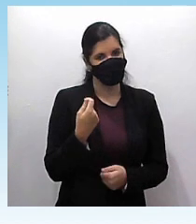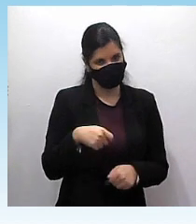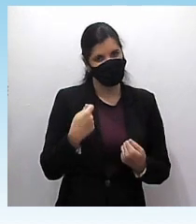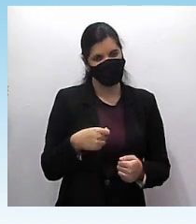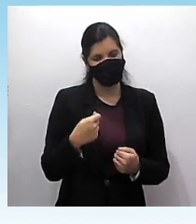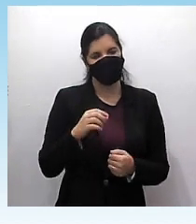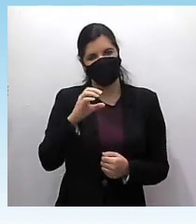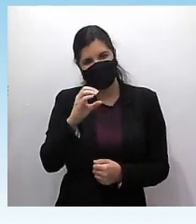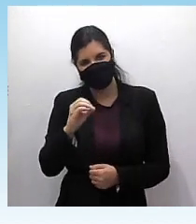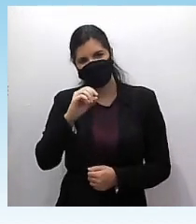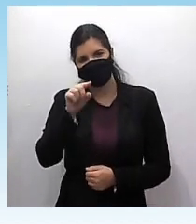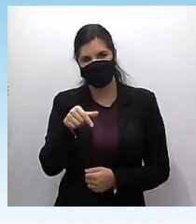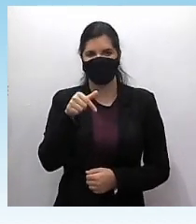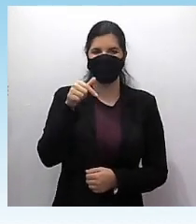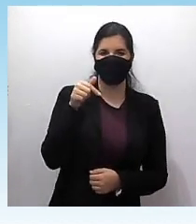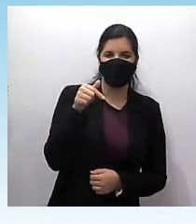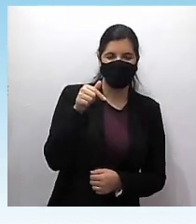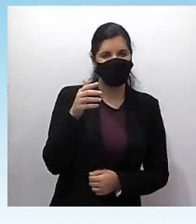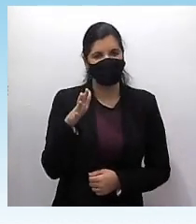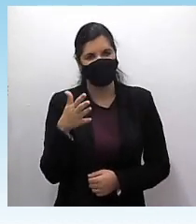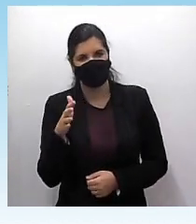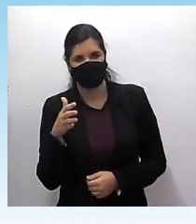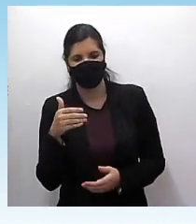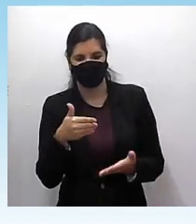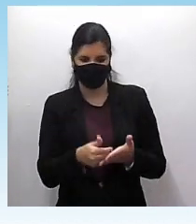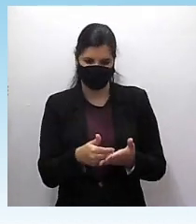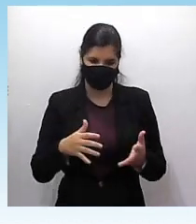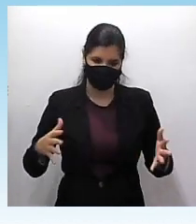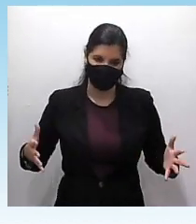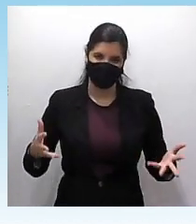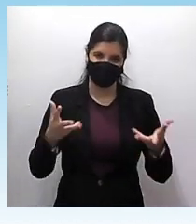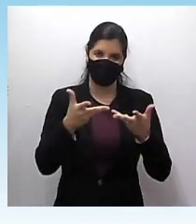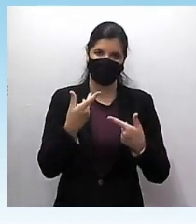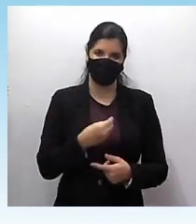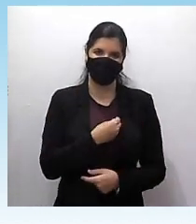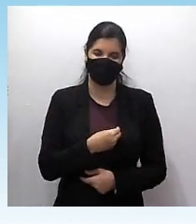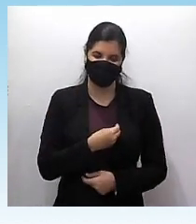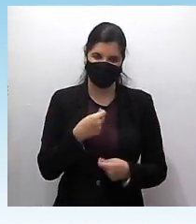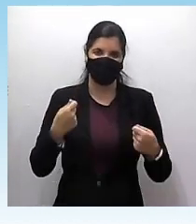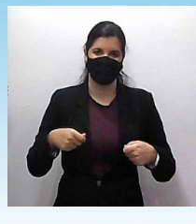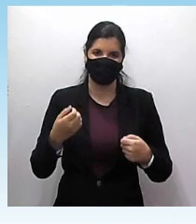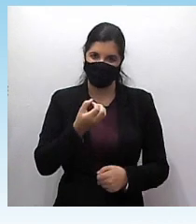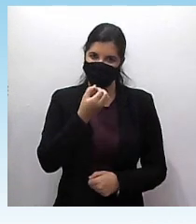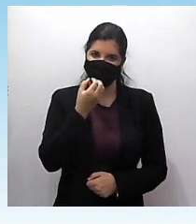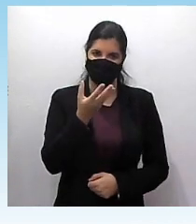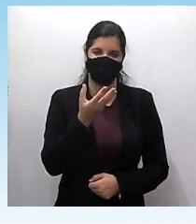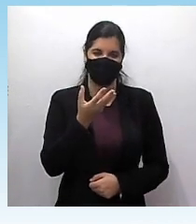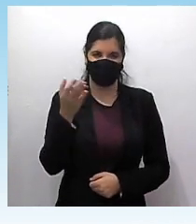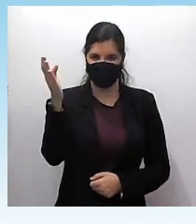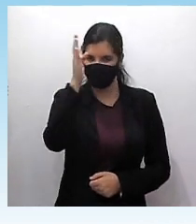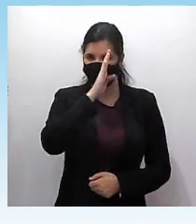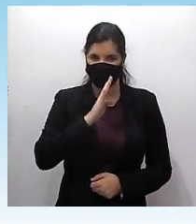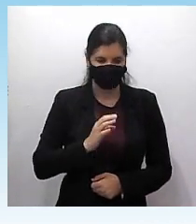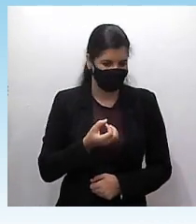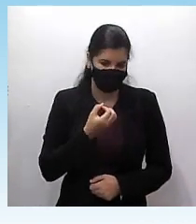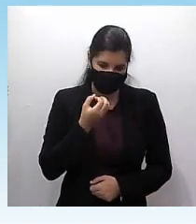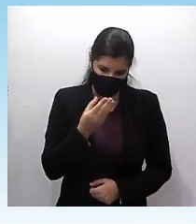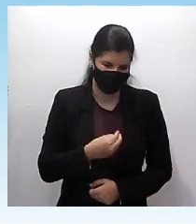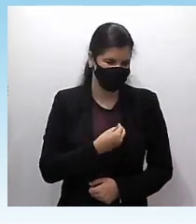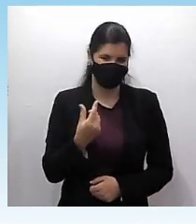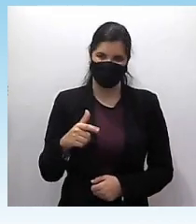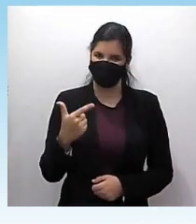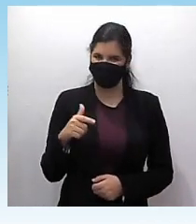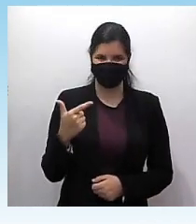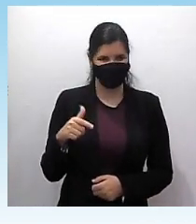está se aproximando, mas ainda não é o ideal. A qualidade de vida precisa ser boa. O brasileiro não tem boa qualidade de vida.